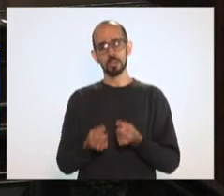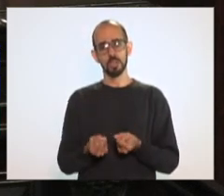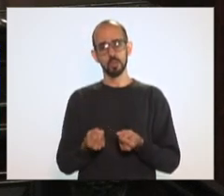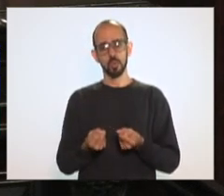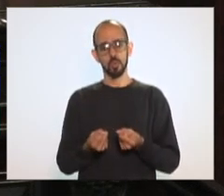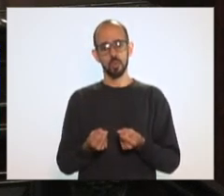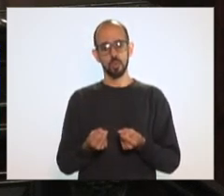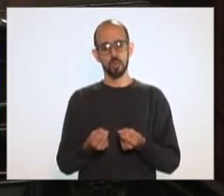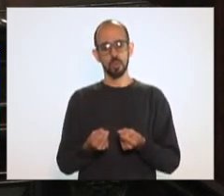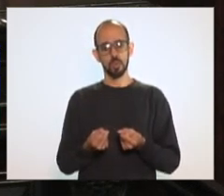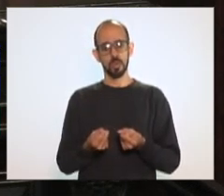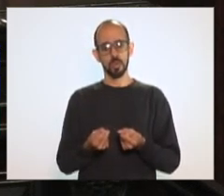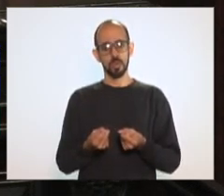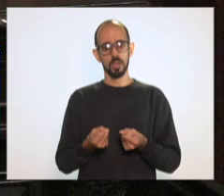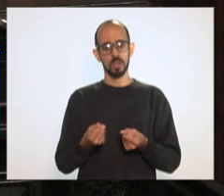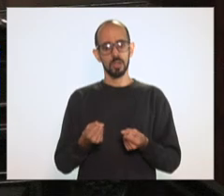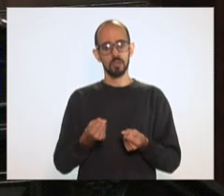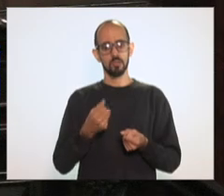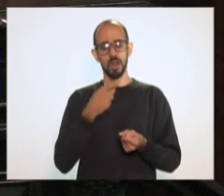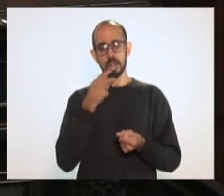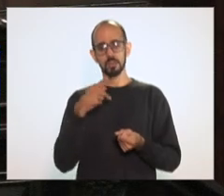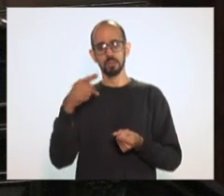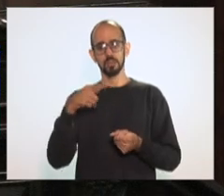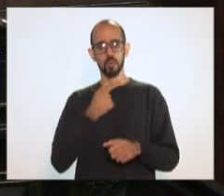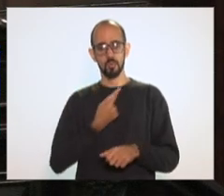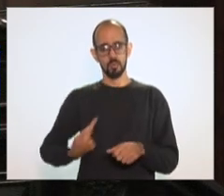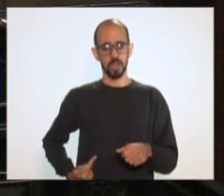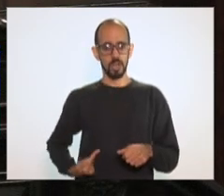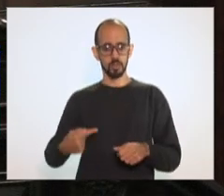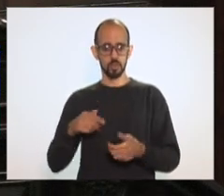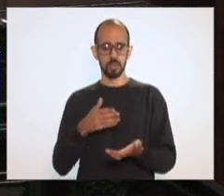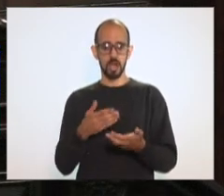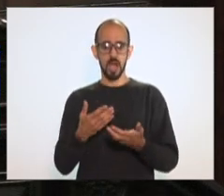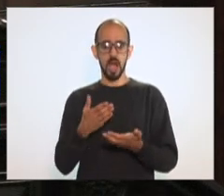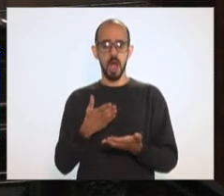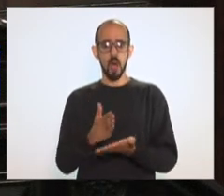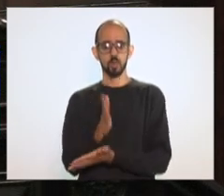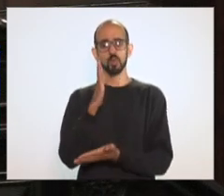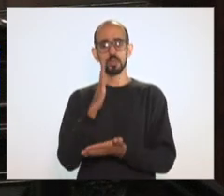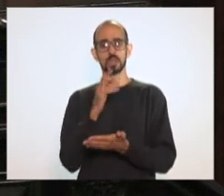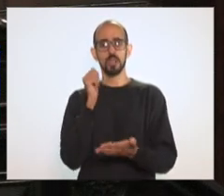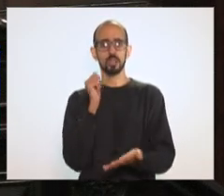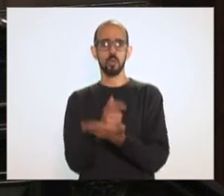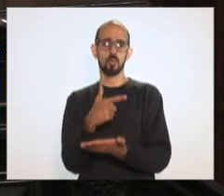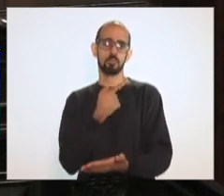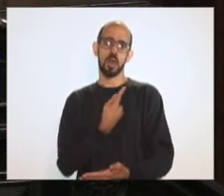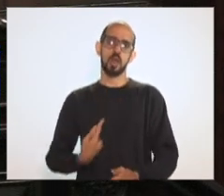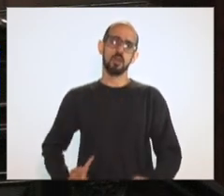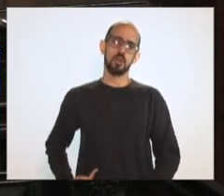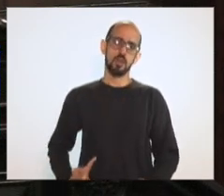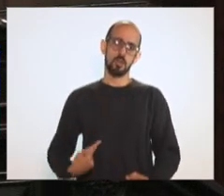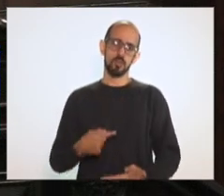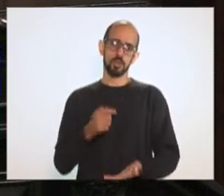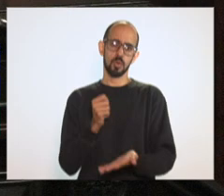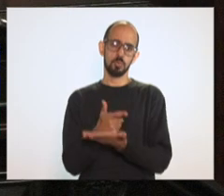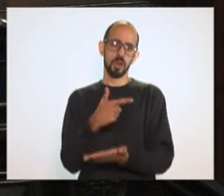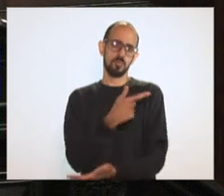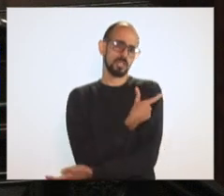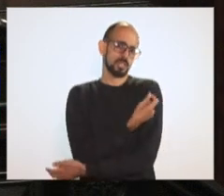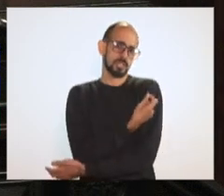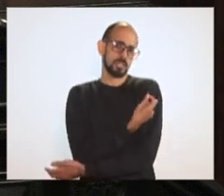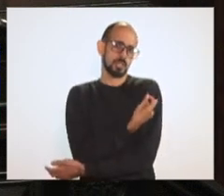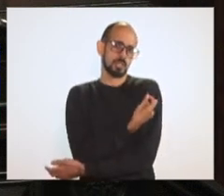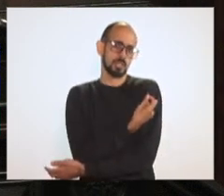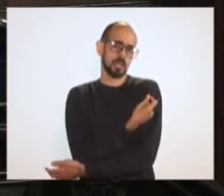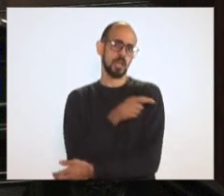autorizado lá do censo a comprar vacina, querendo jogar a população contra o poder executivo, querendo jogar mais uma vez a